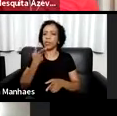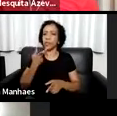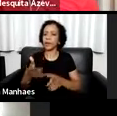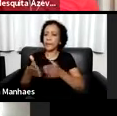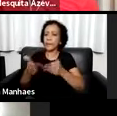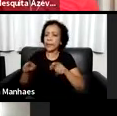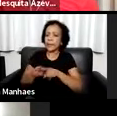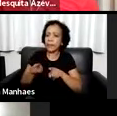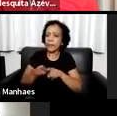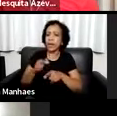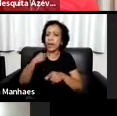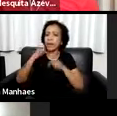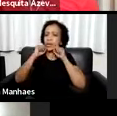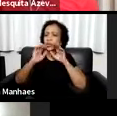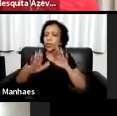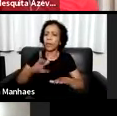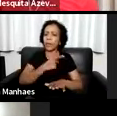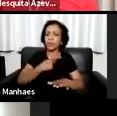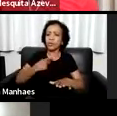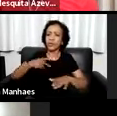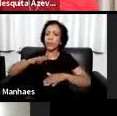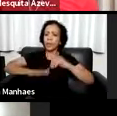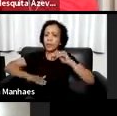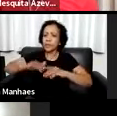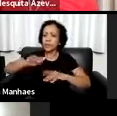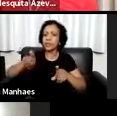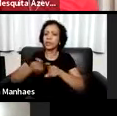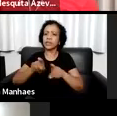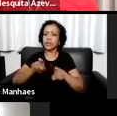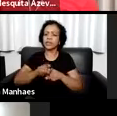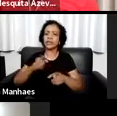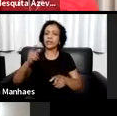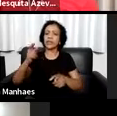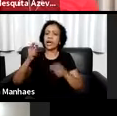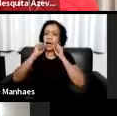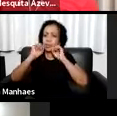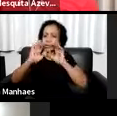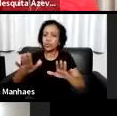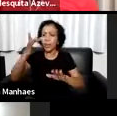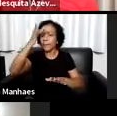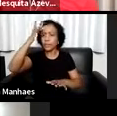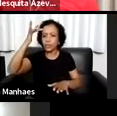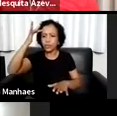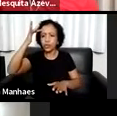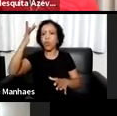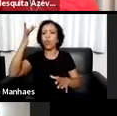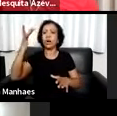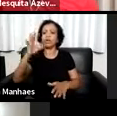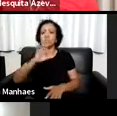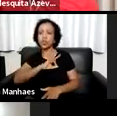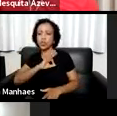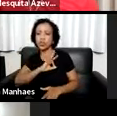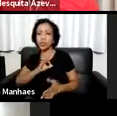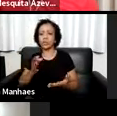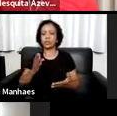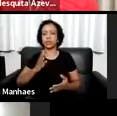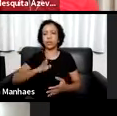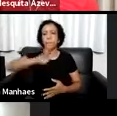já citou, pelos profissionais de segurança pública, policiais, bombeiros,